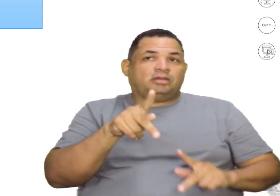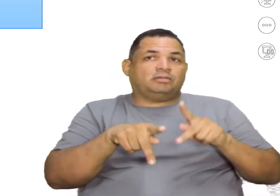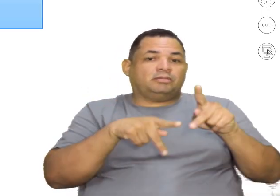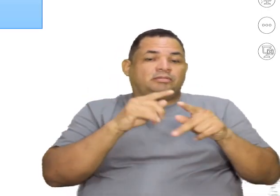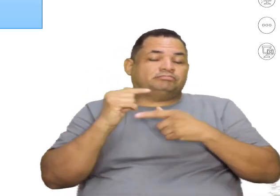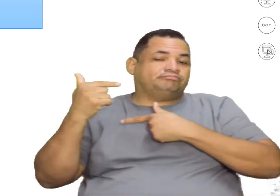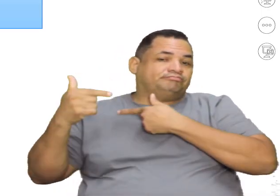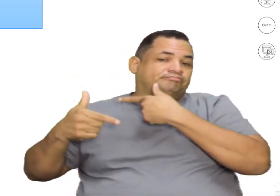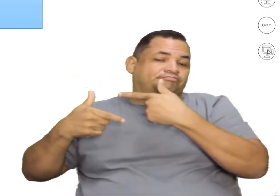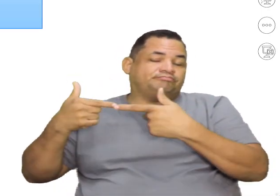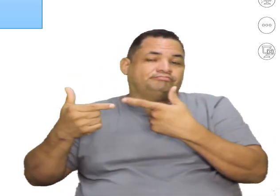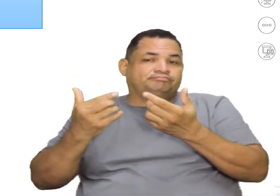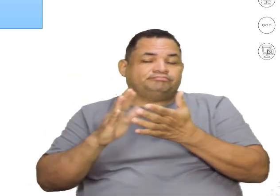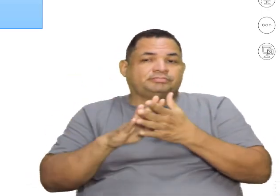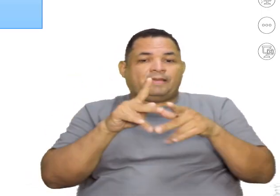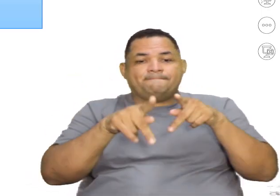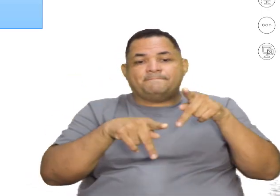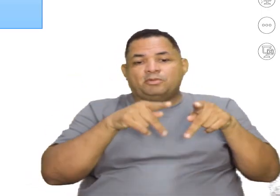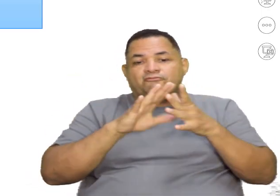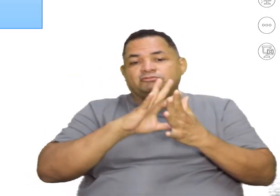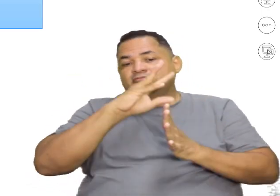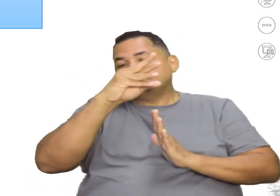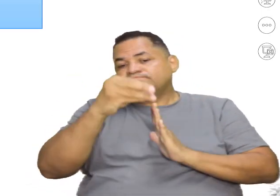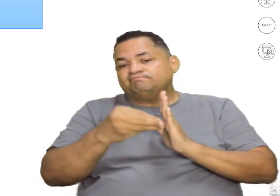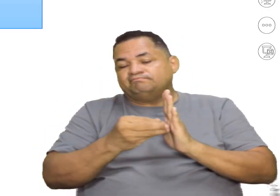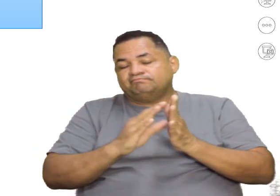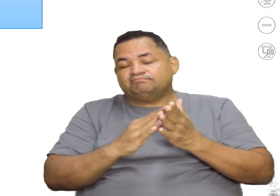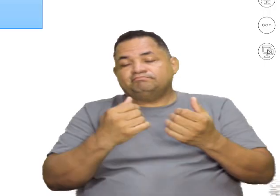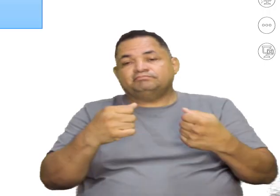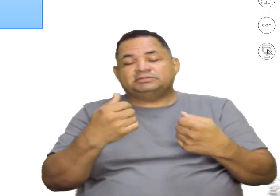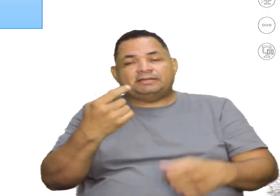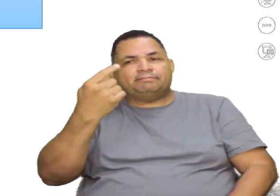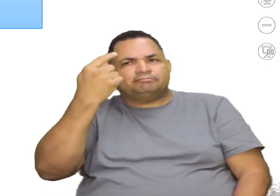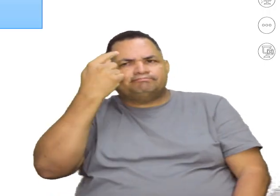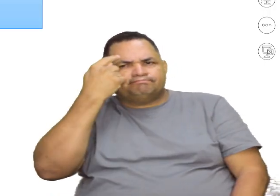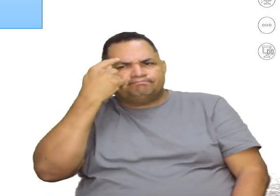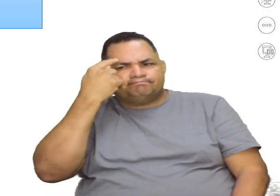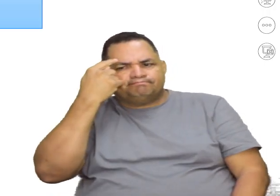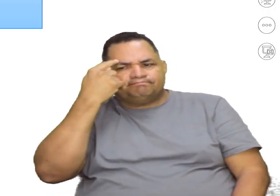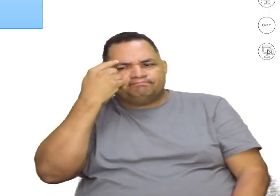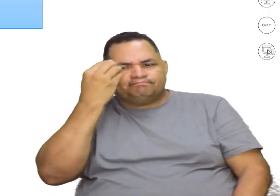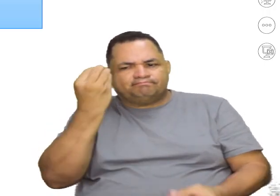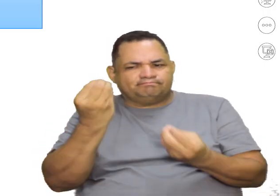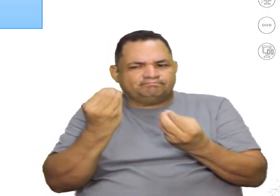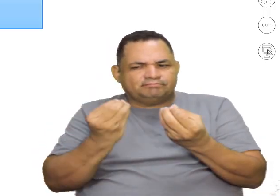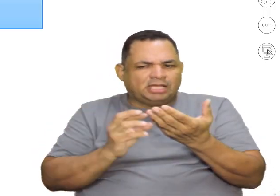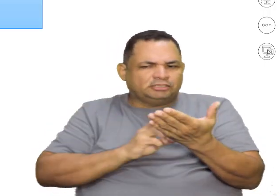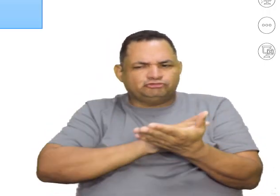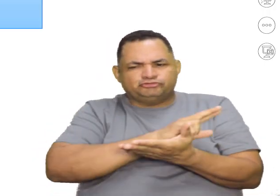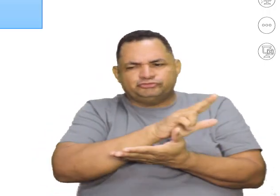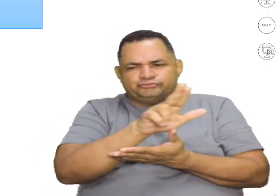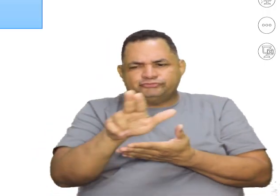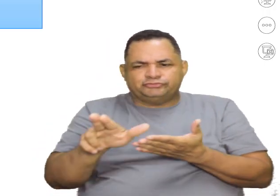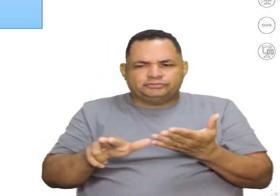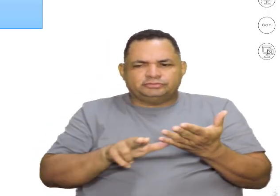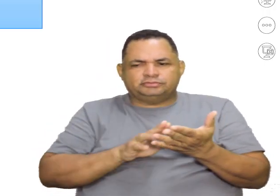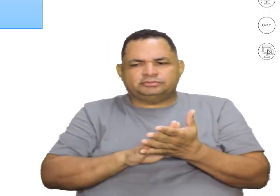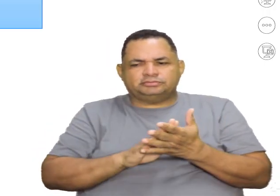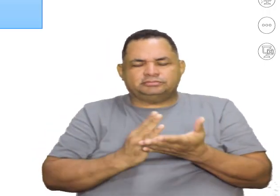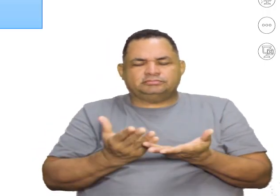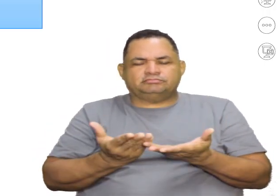populações tradicionais, de povos amazônicos, a gente tem que pensar formas múltiplas e